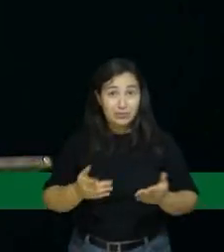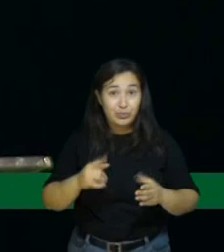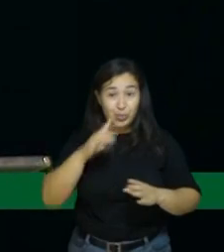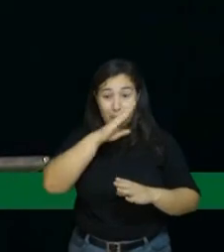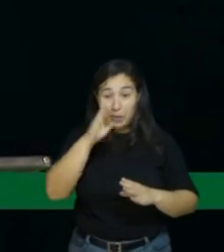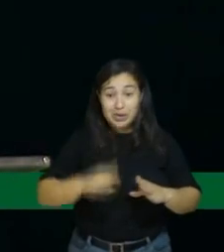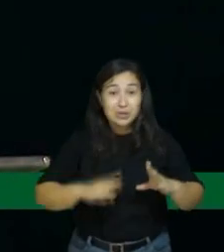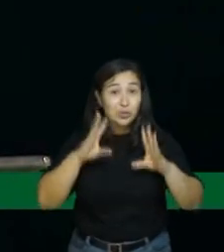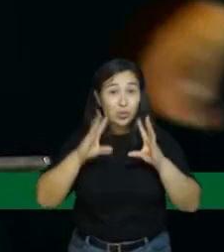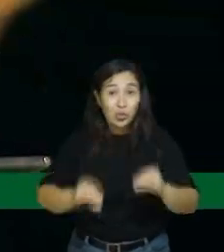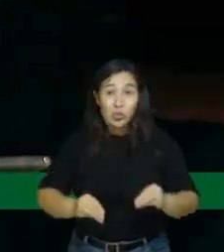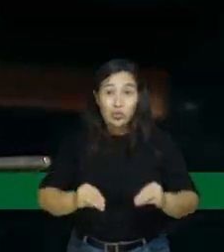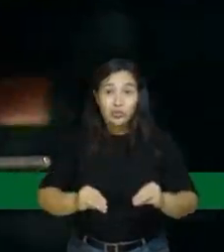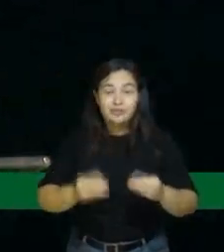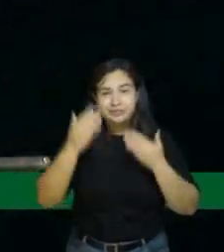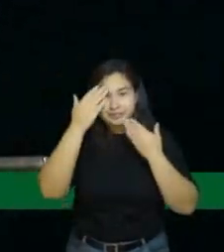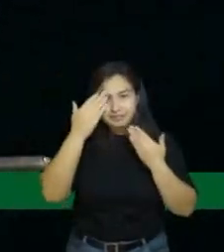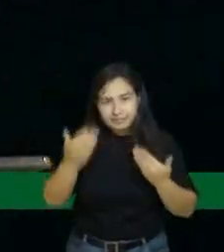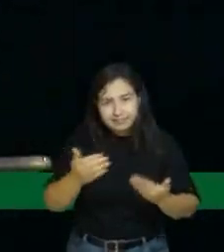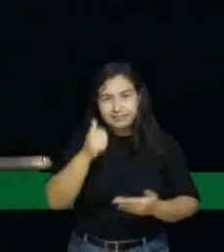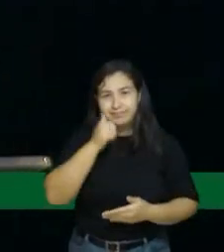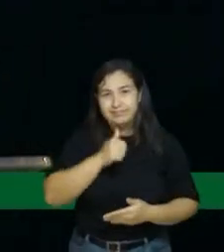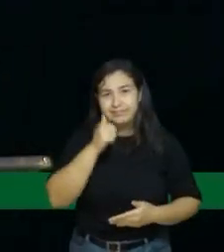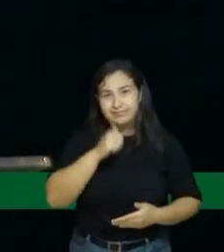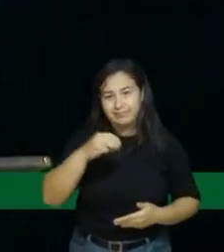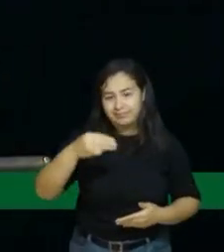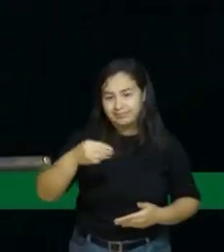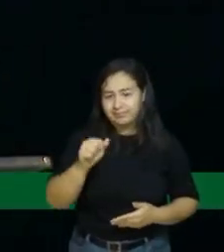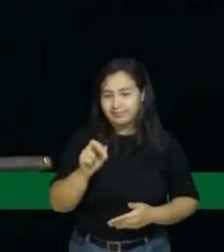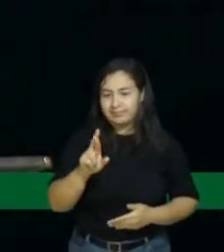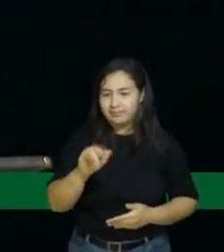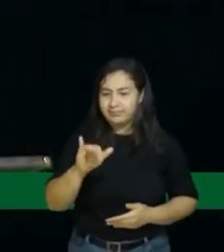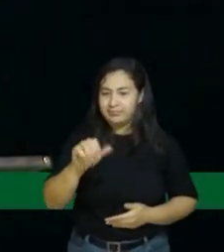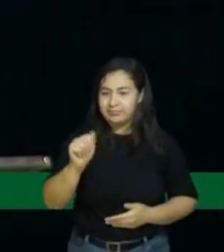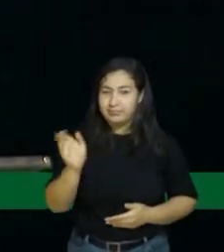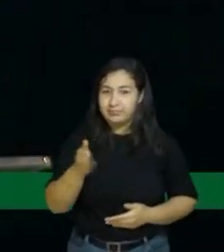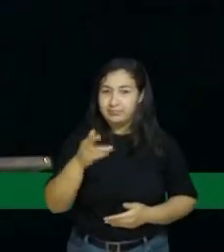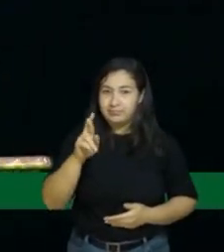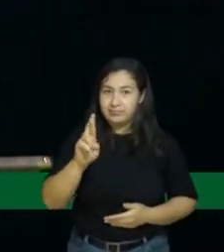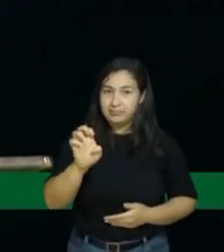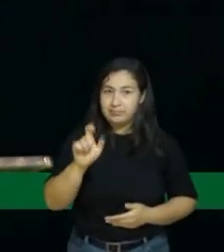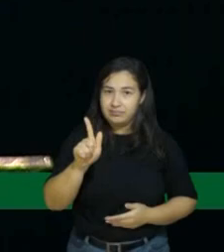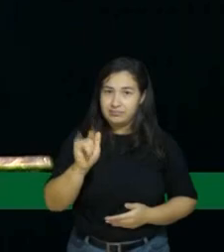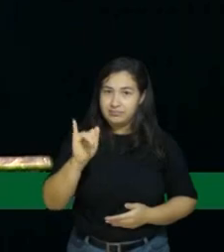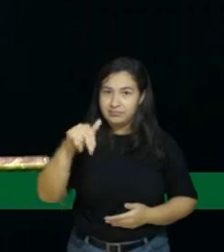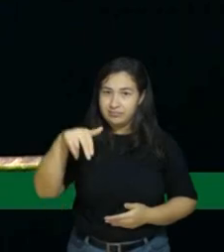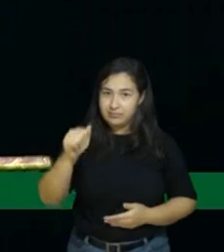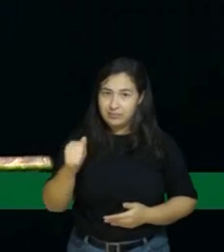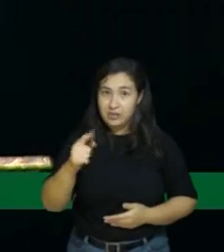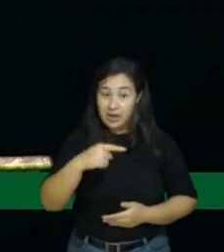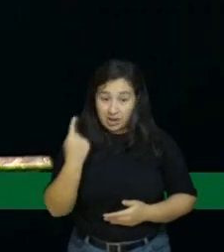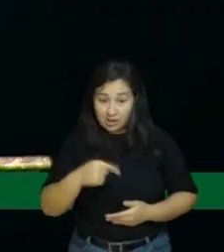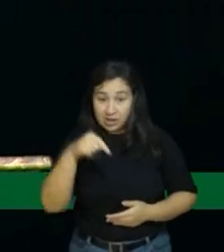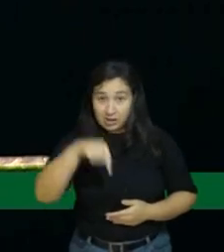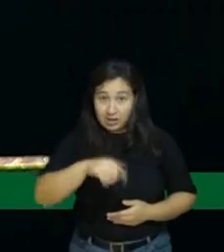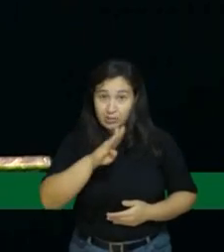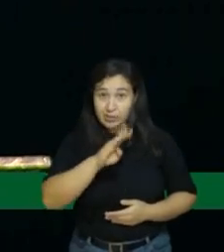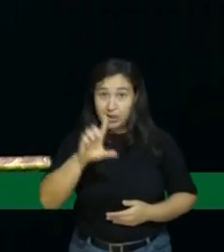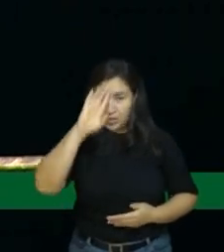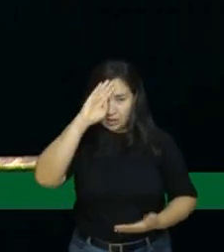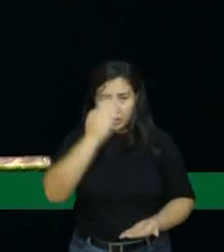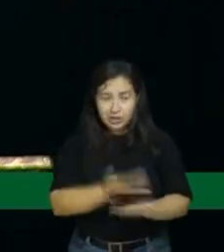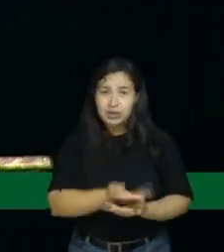Regina muito obrigada por acreditar porque aqui em Blumenal a gente acredita na pessoa com deficiência com protagonismo temos agora